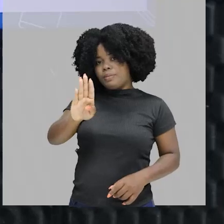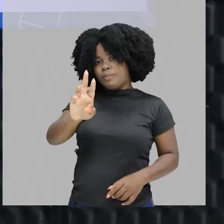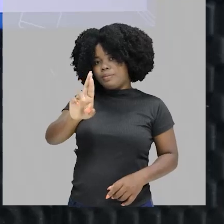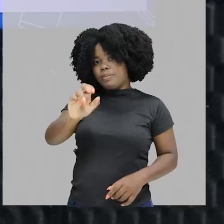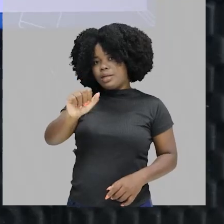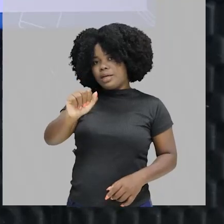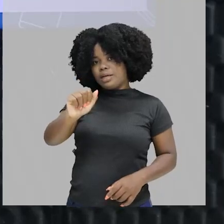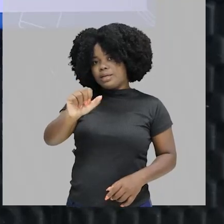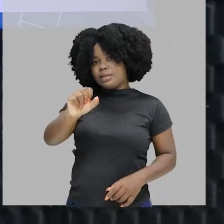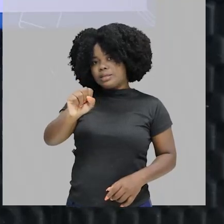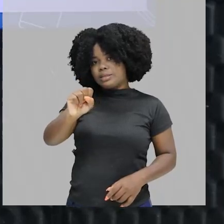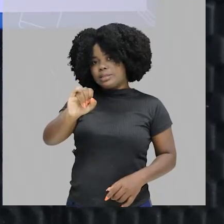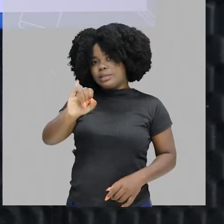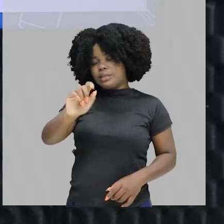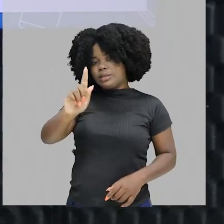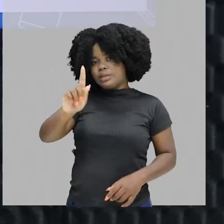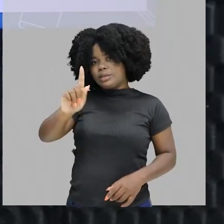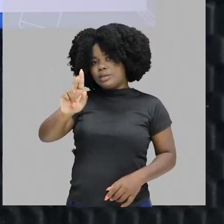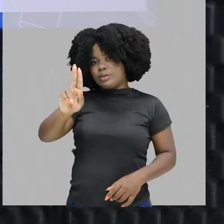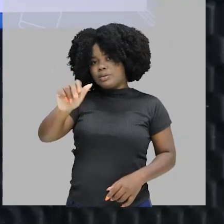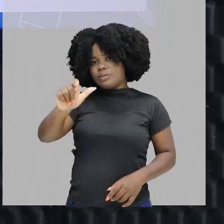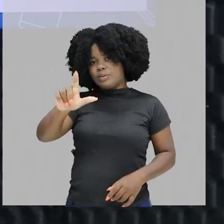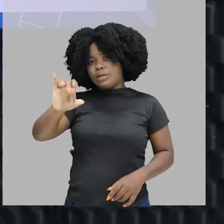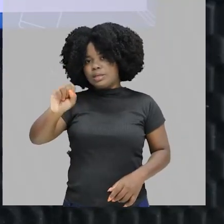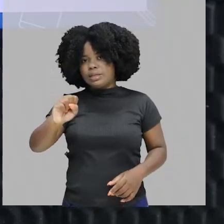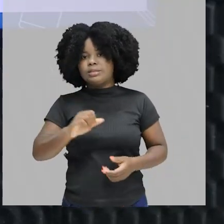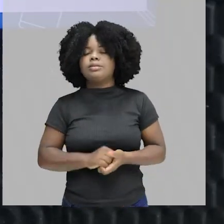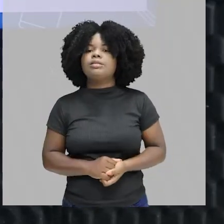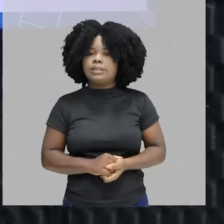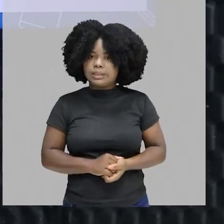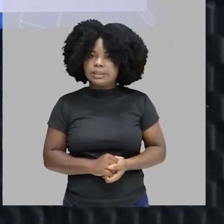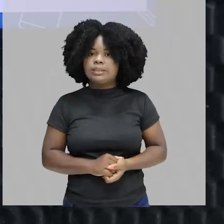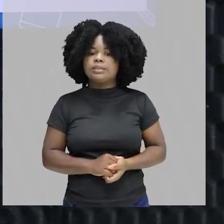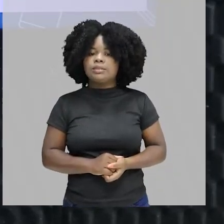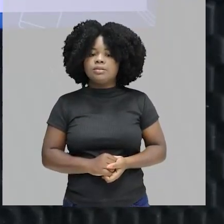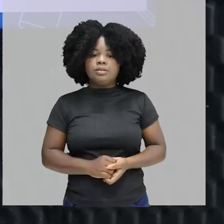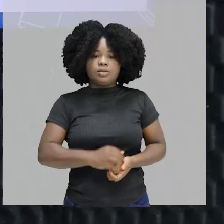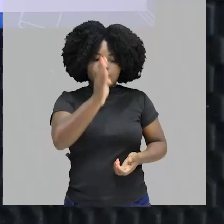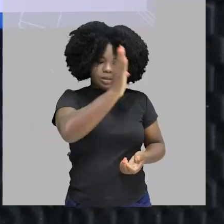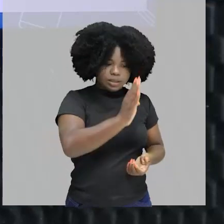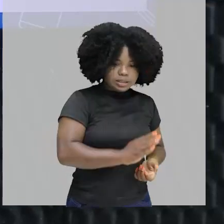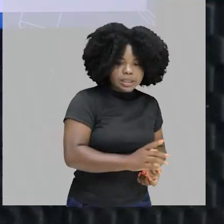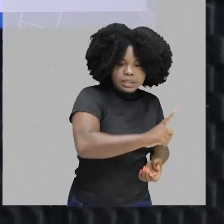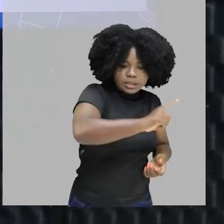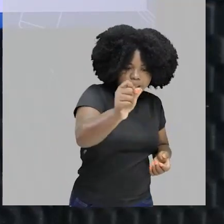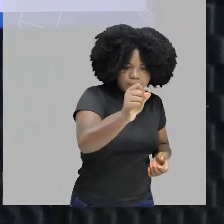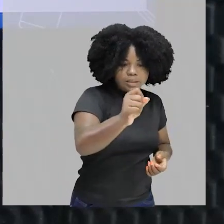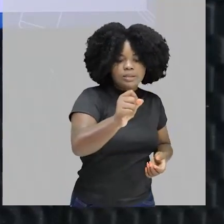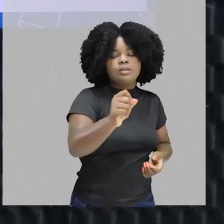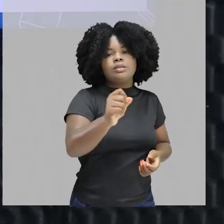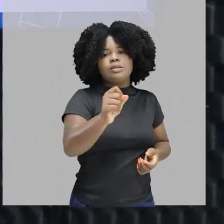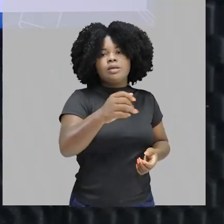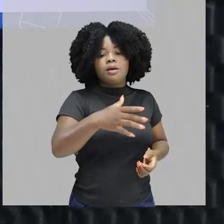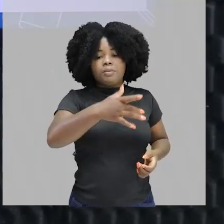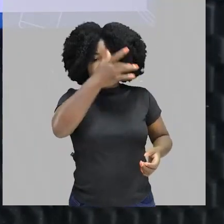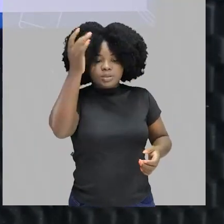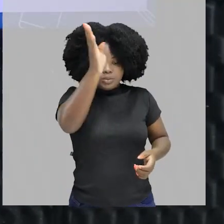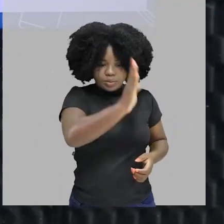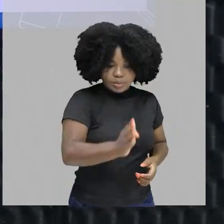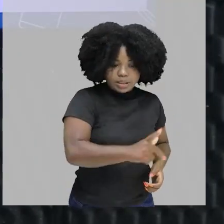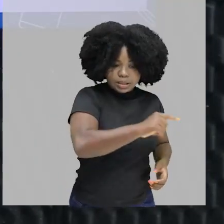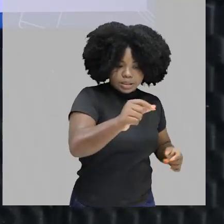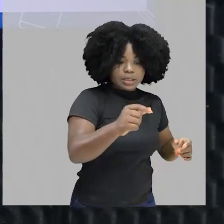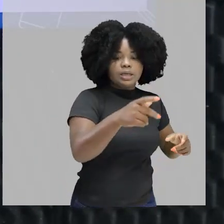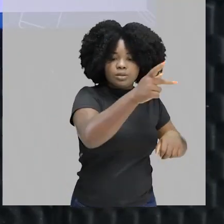brasileiros que saíram daqui do Brasil e foram para o Paraguai, ou seja, eles saíram do Brasil, eles externaram, eles são